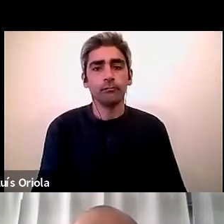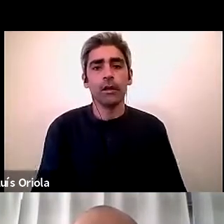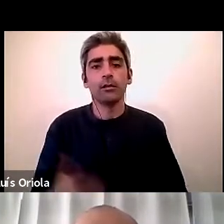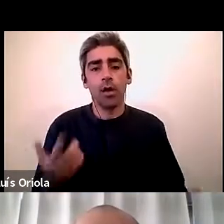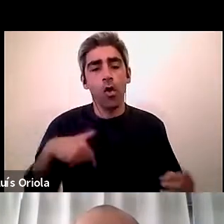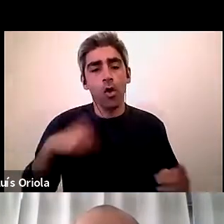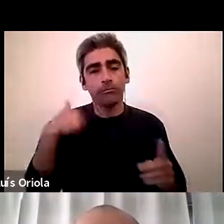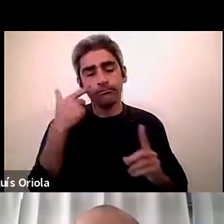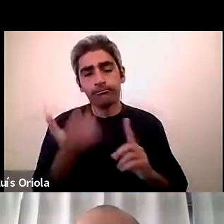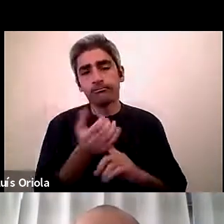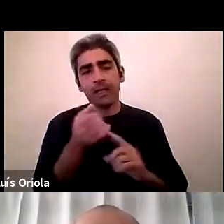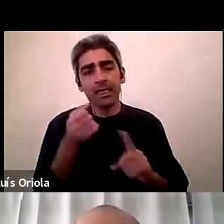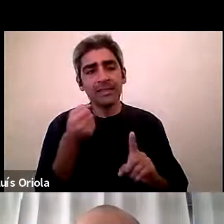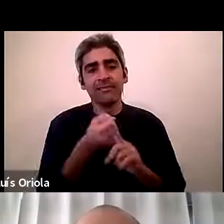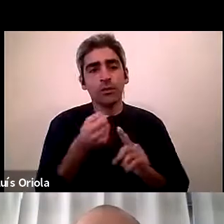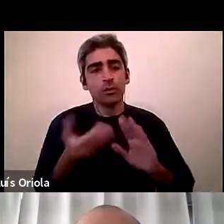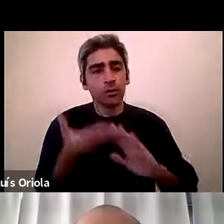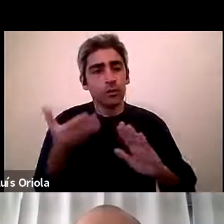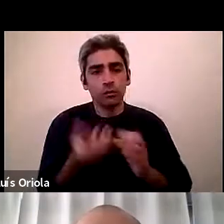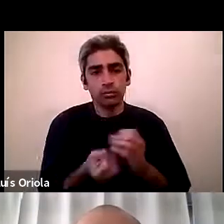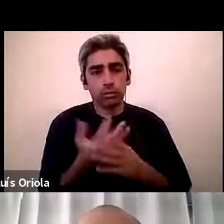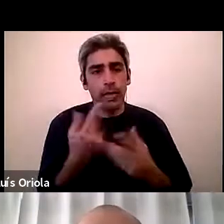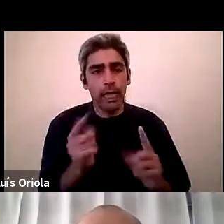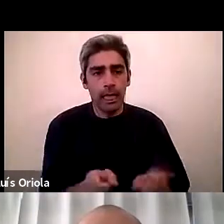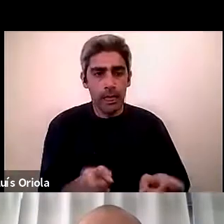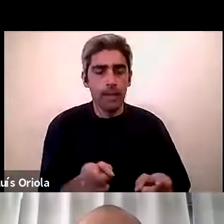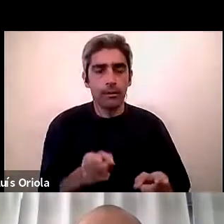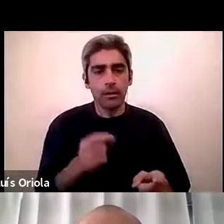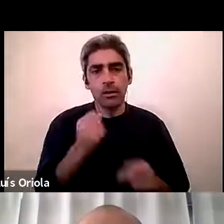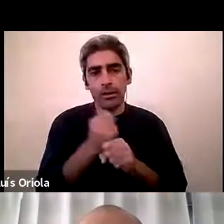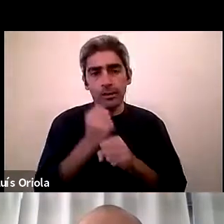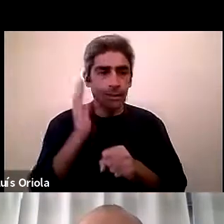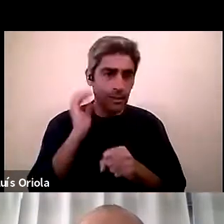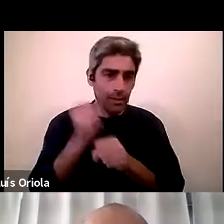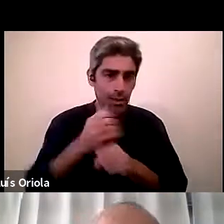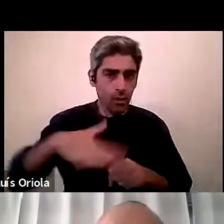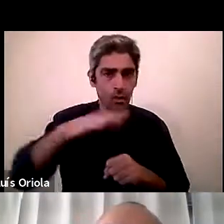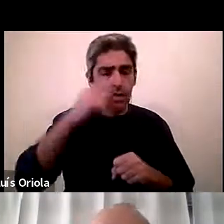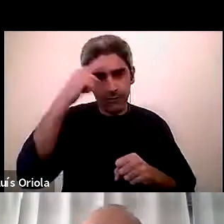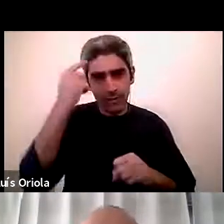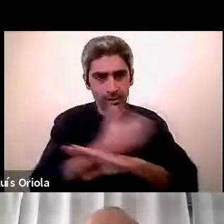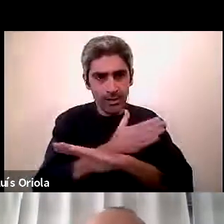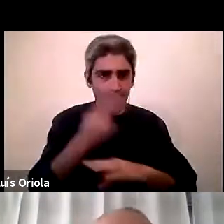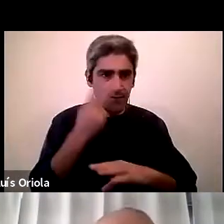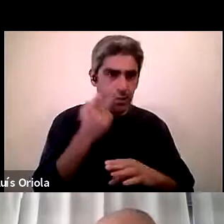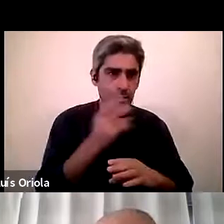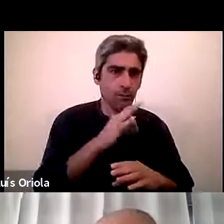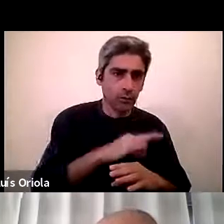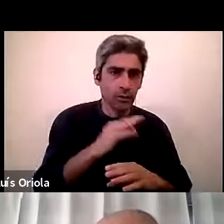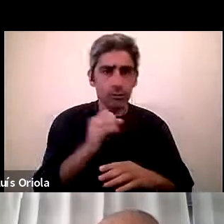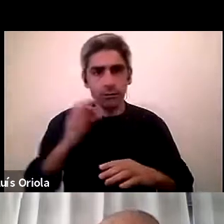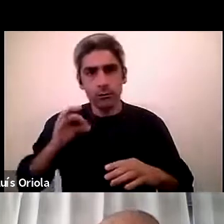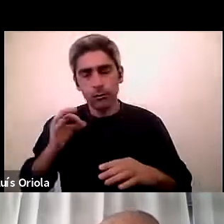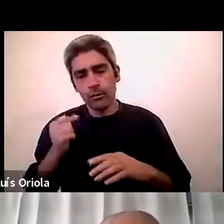identificamos que estes eram os desafios emergentes. Para os trabalhadores, a dificuldade de separar a vida profissional, o tratamento diferente face a